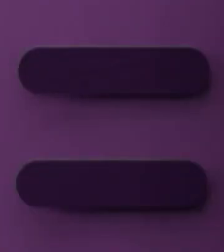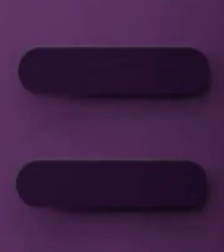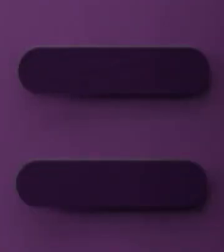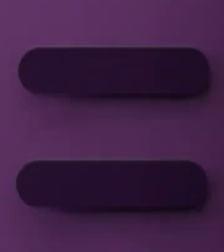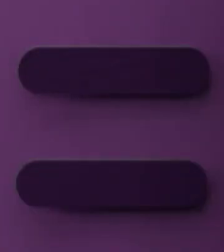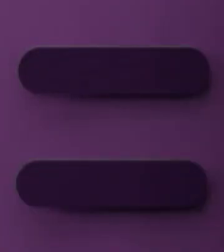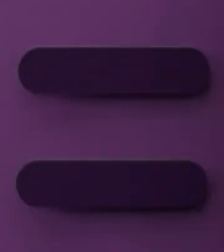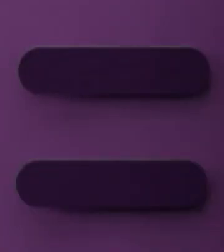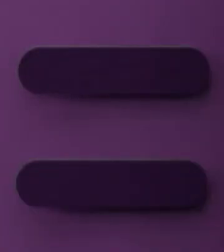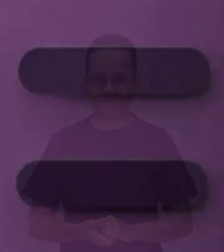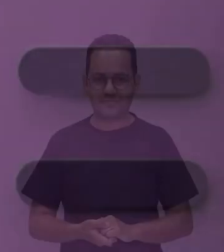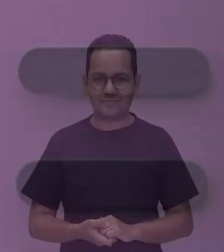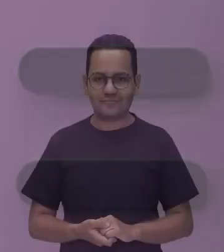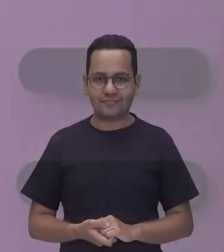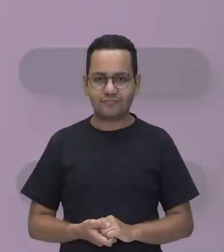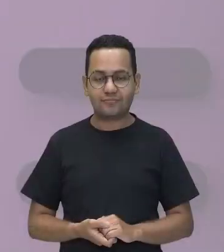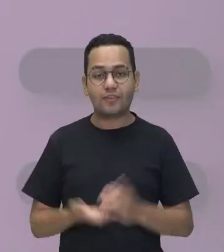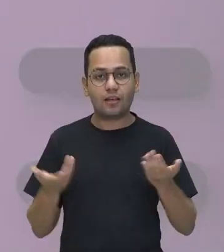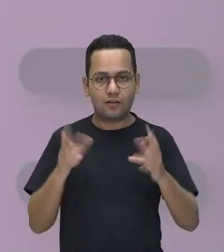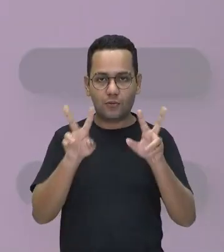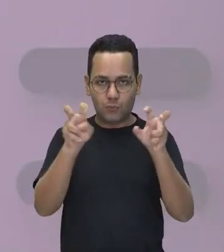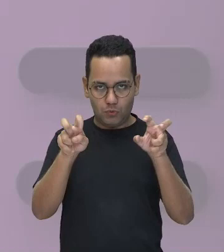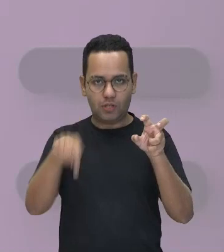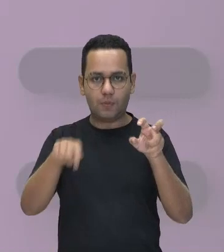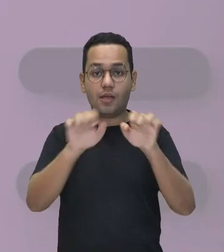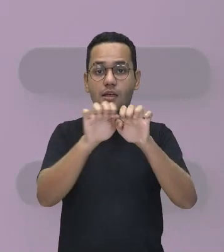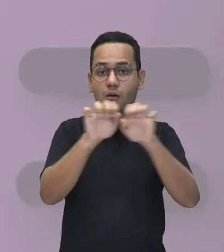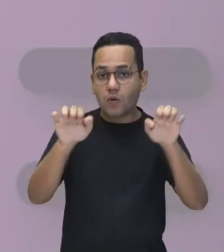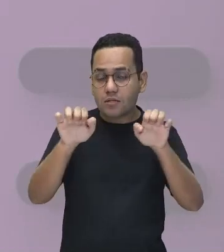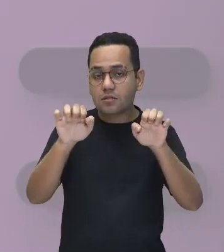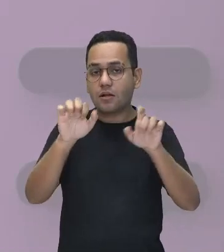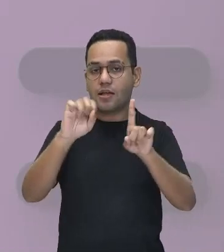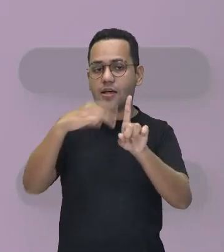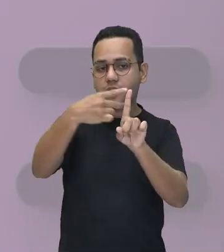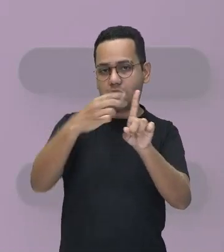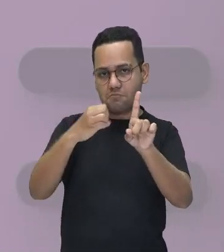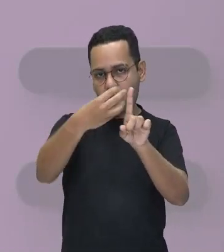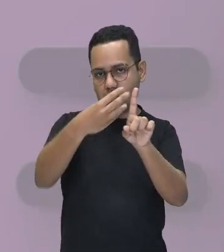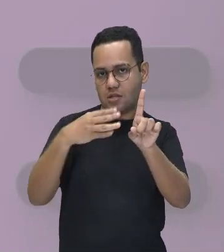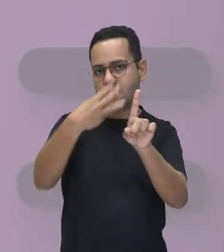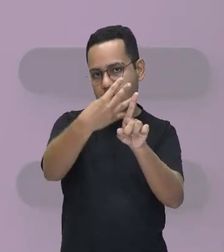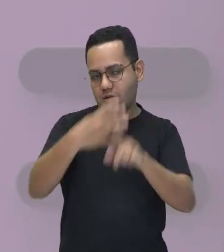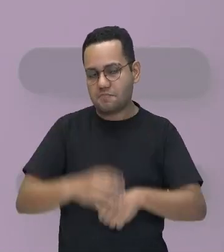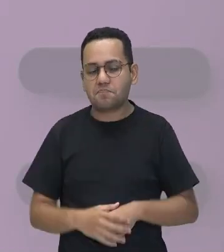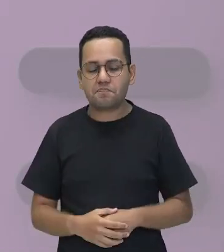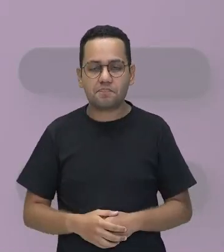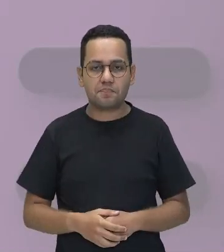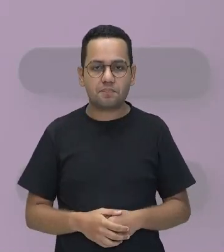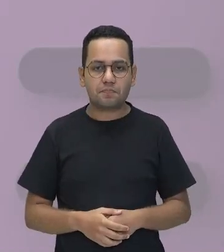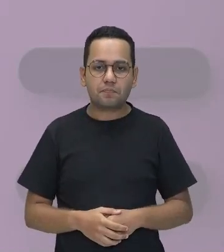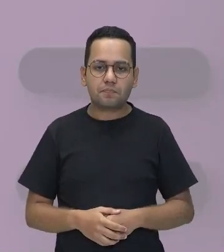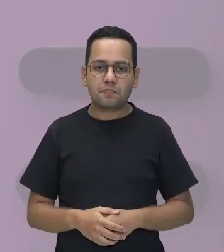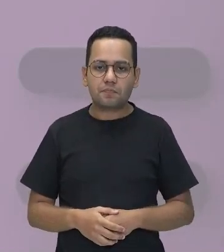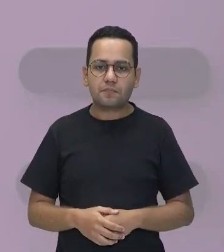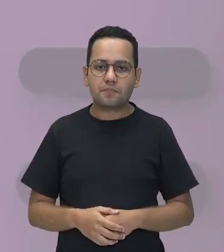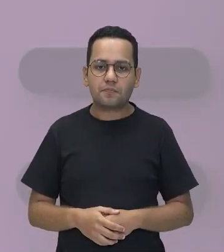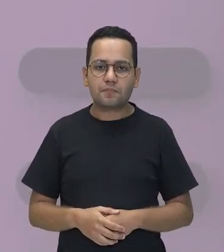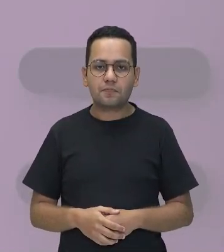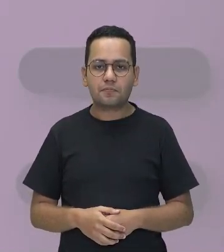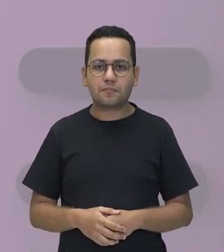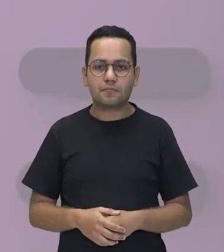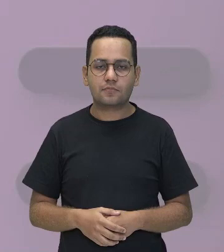muito bem pessoal então vamos falar sobre as equações exponenciais tá primeiro de tudo a gente